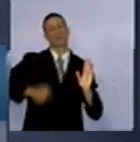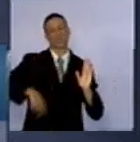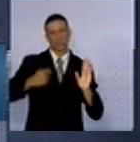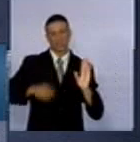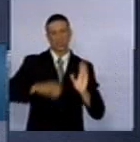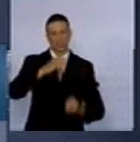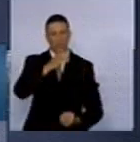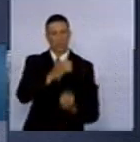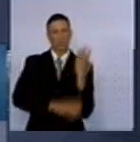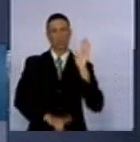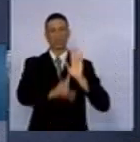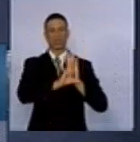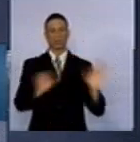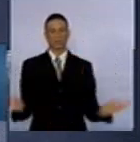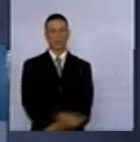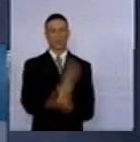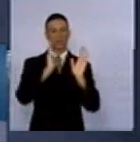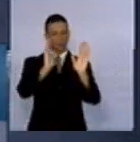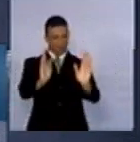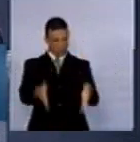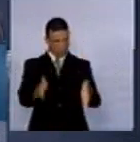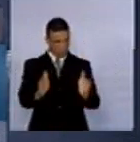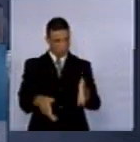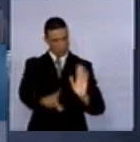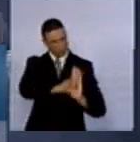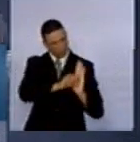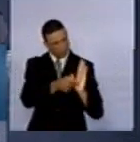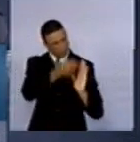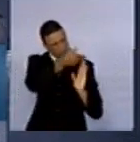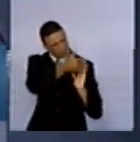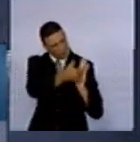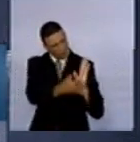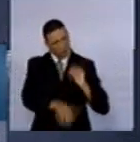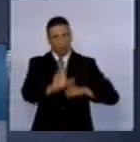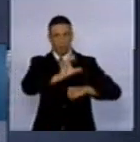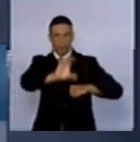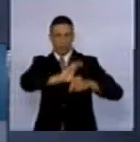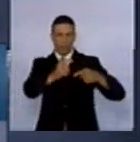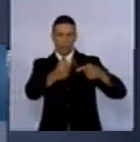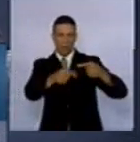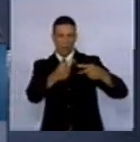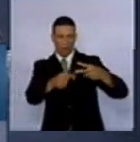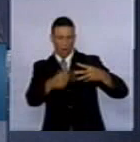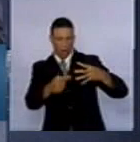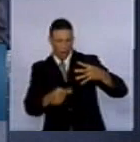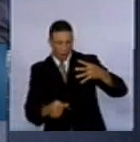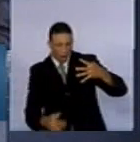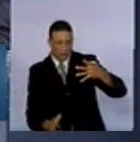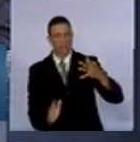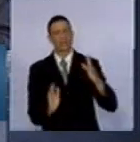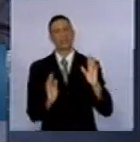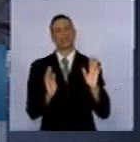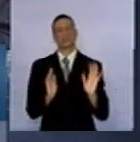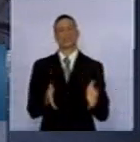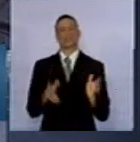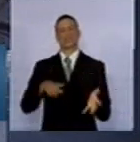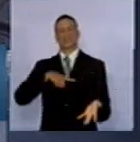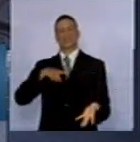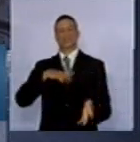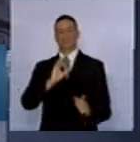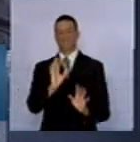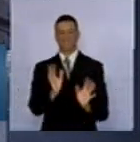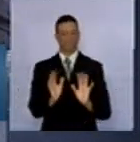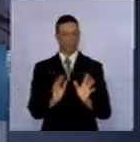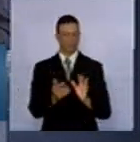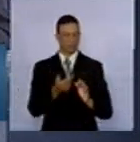transformou em lei Mas da forma que está com as inconstitucionalidades que estamos apontando a partir da cota que